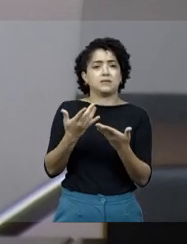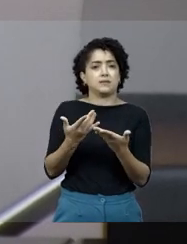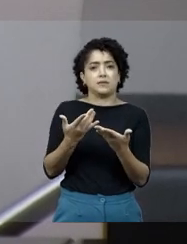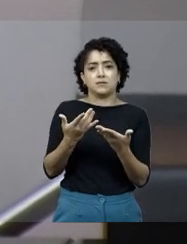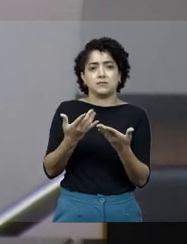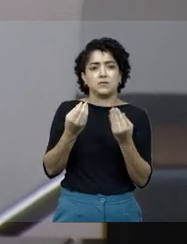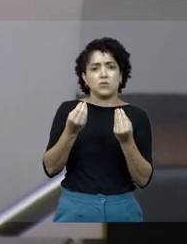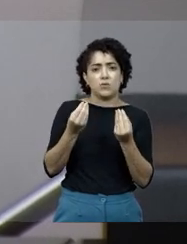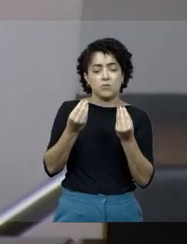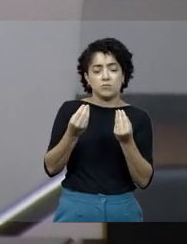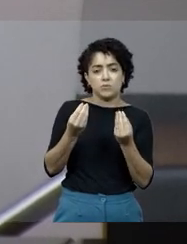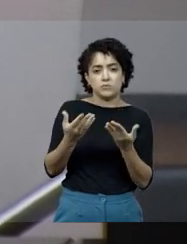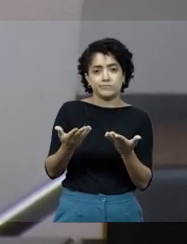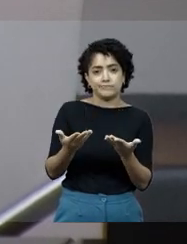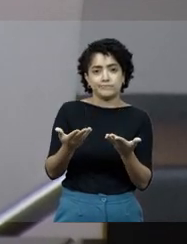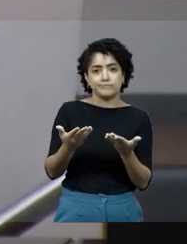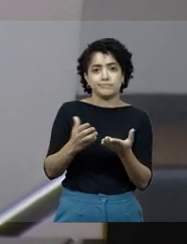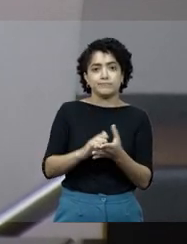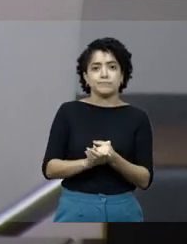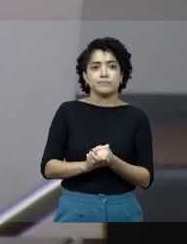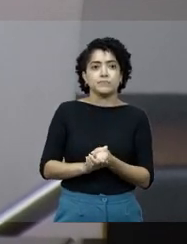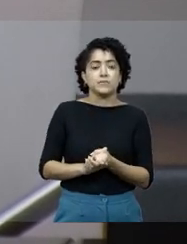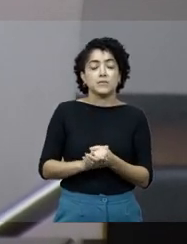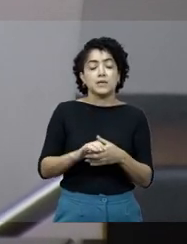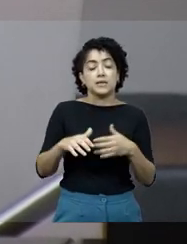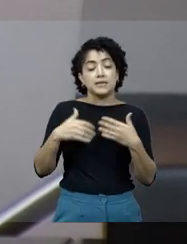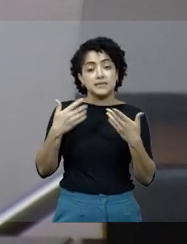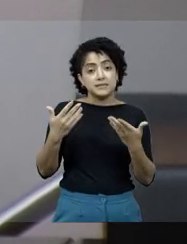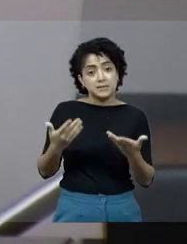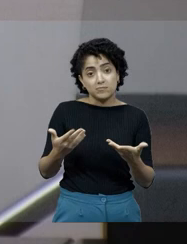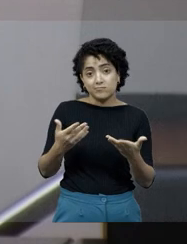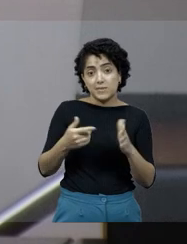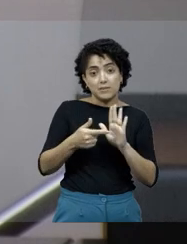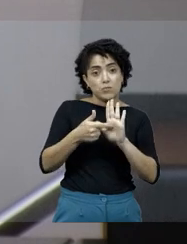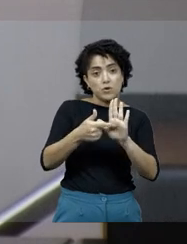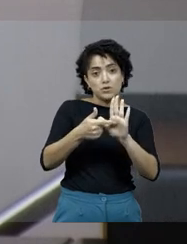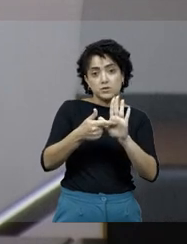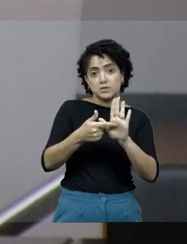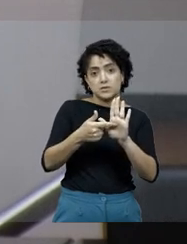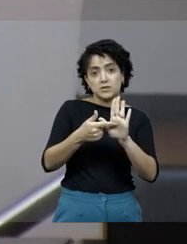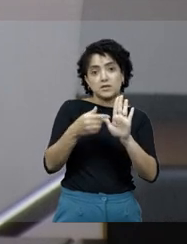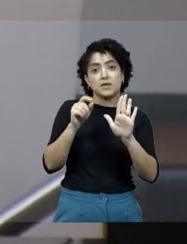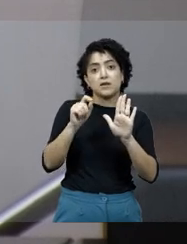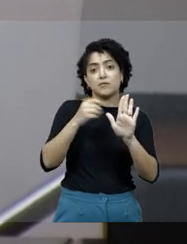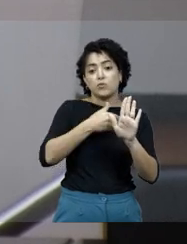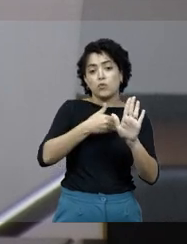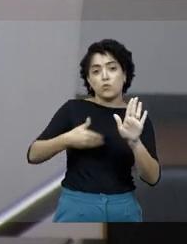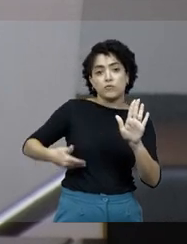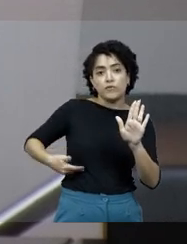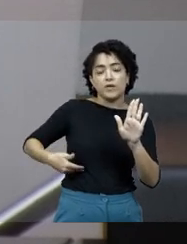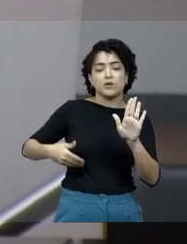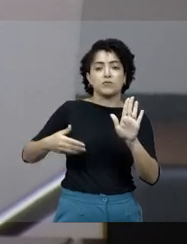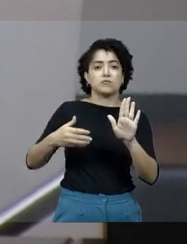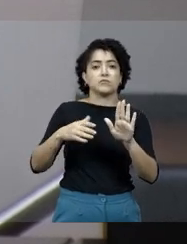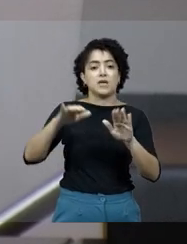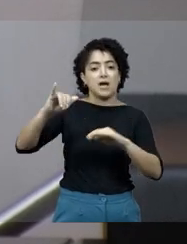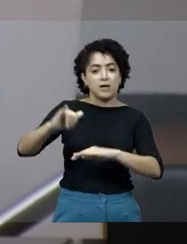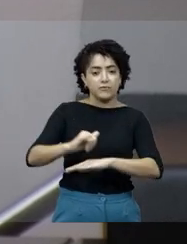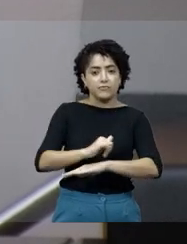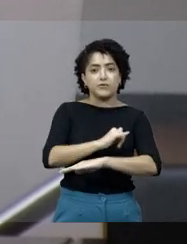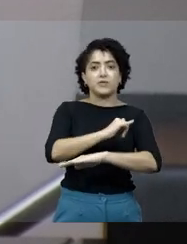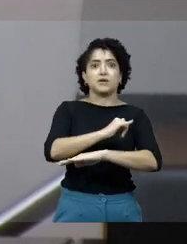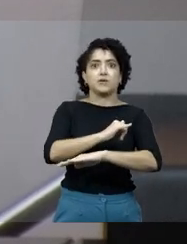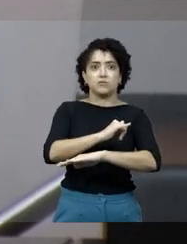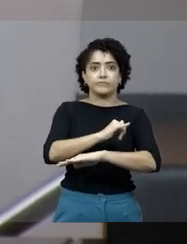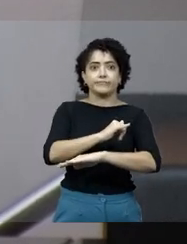dessa maneira? Hã? Então, essa é a cara do governo. Governo que pega um avião, coloca o